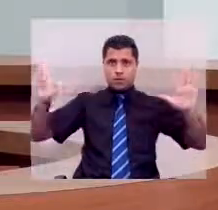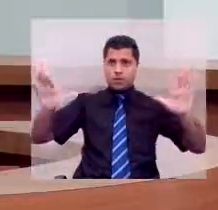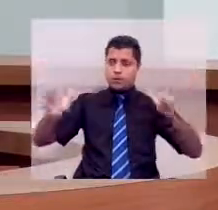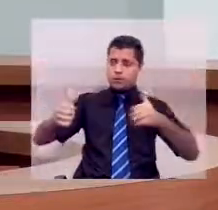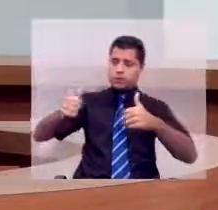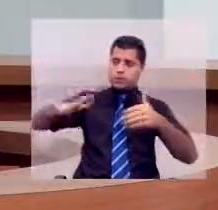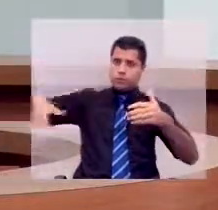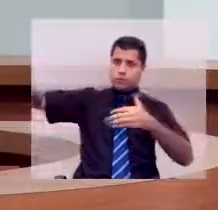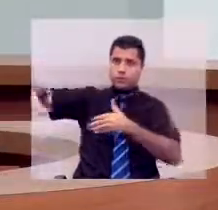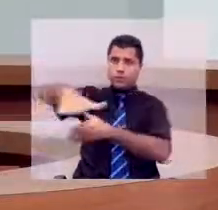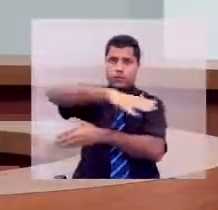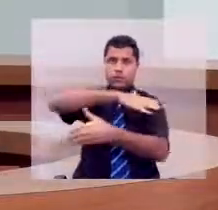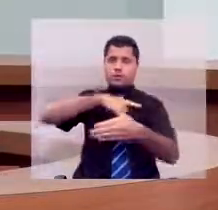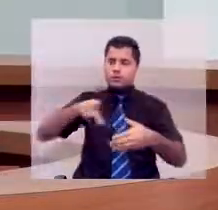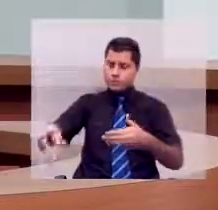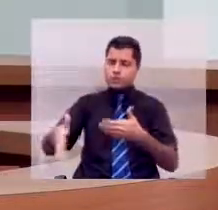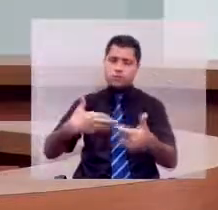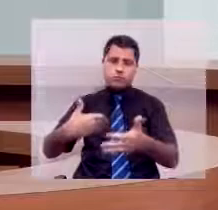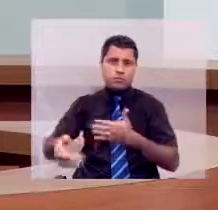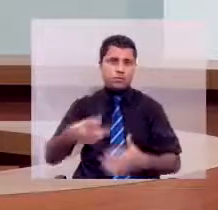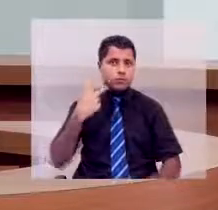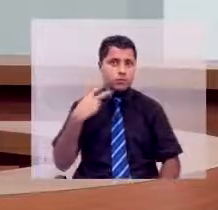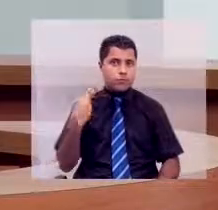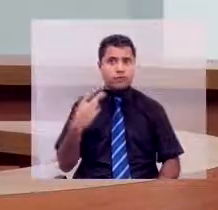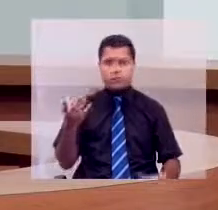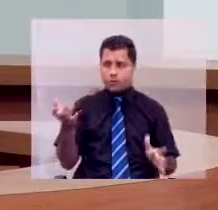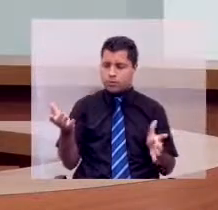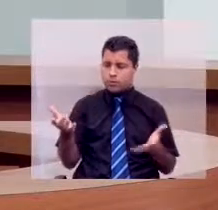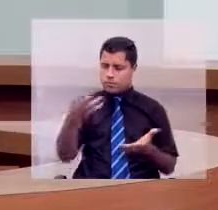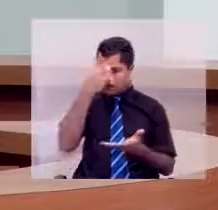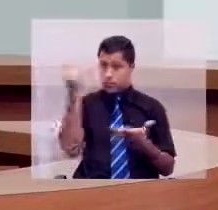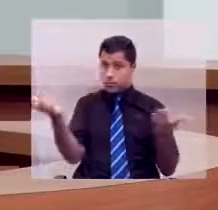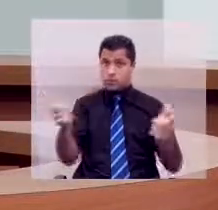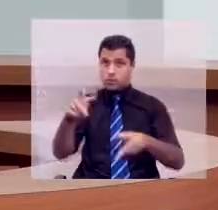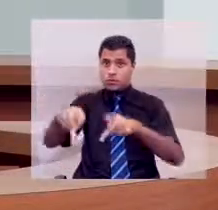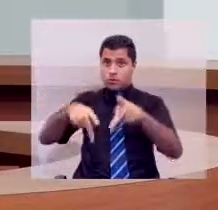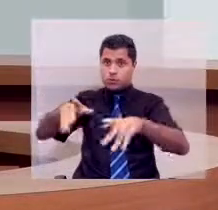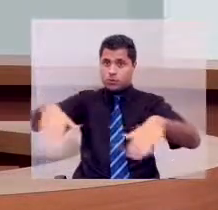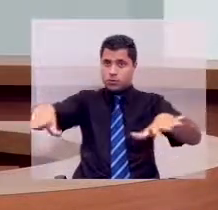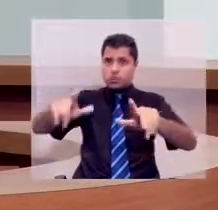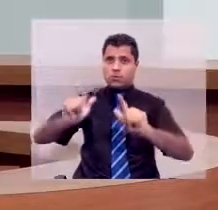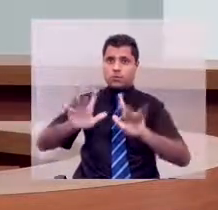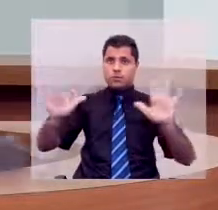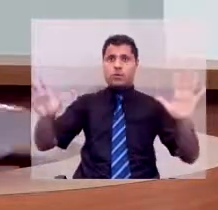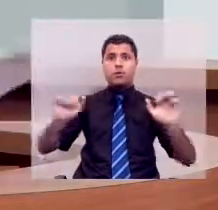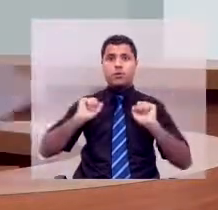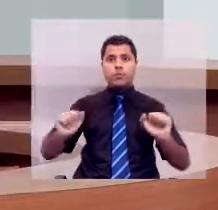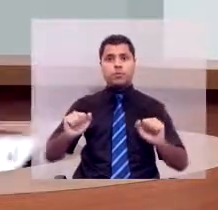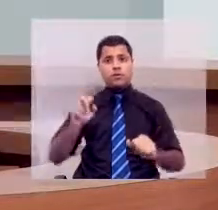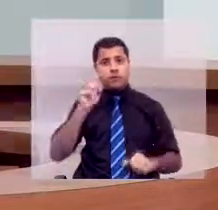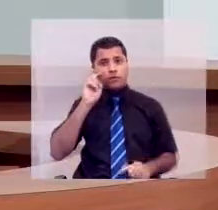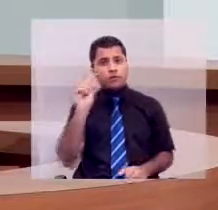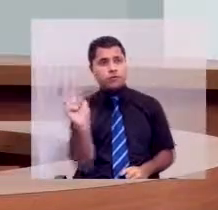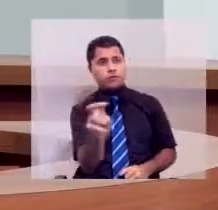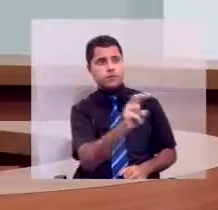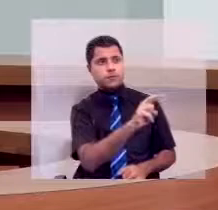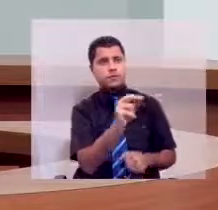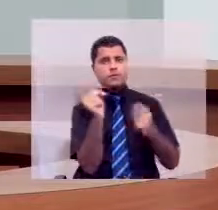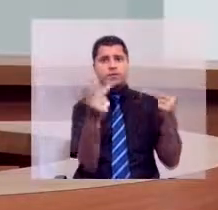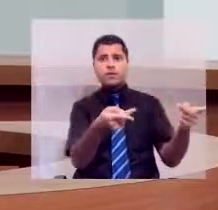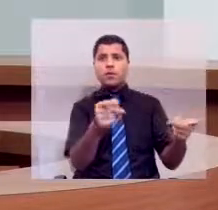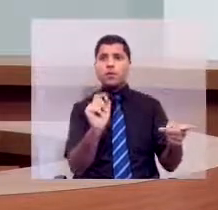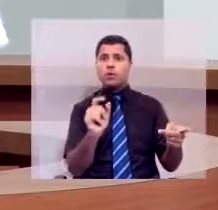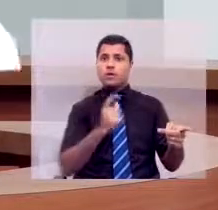um dos senhores vereadores, dos municípios que estão aqui, podem ir lá e está cheio de outdoor, um mini